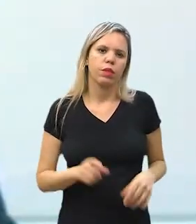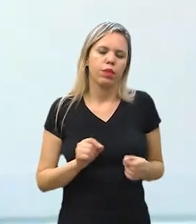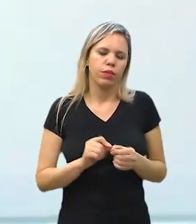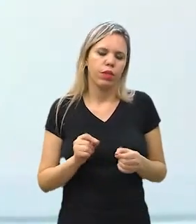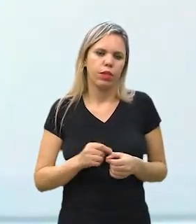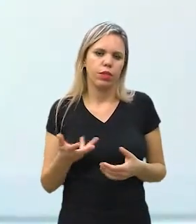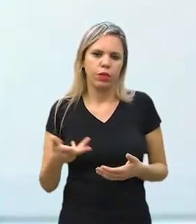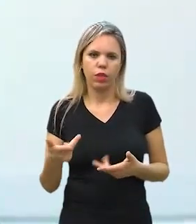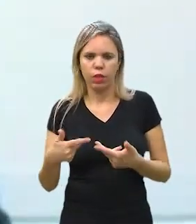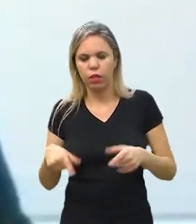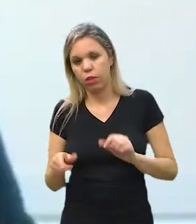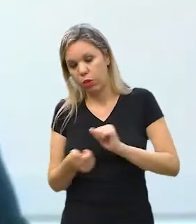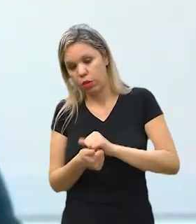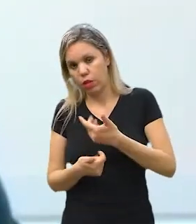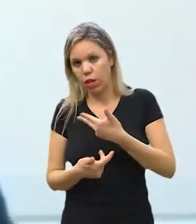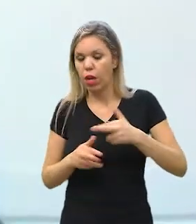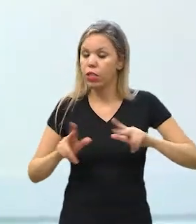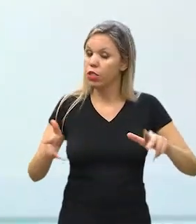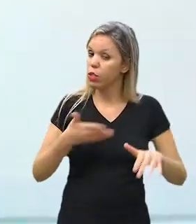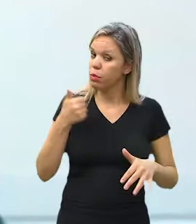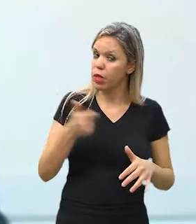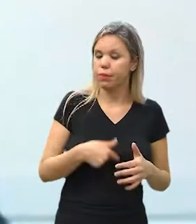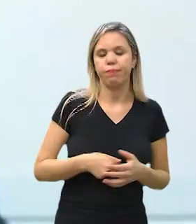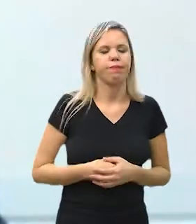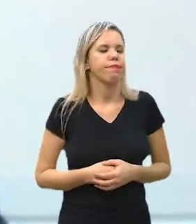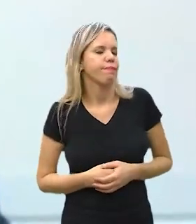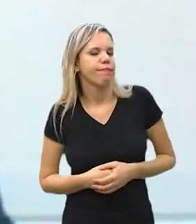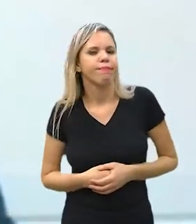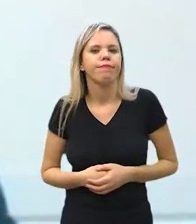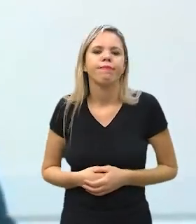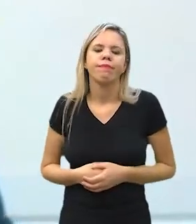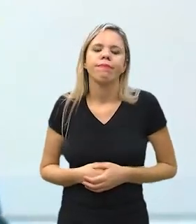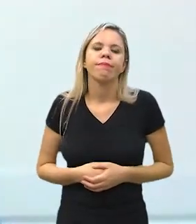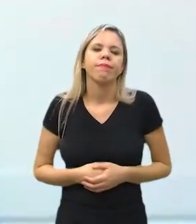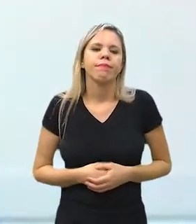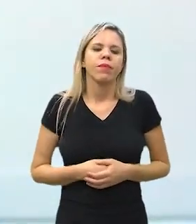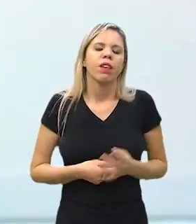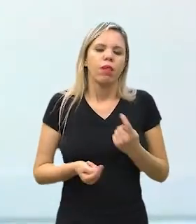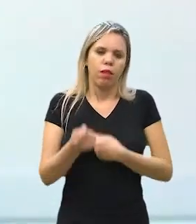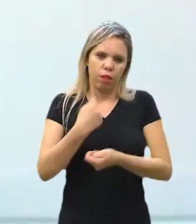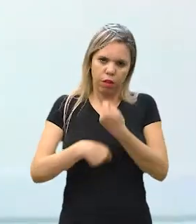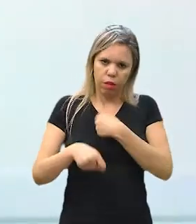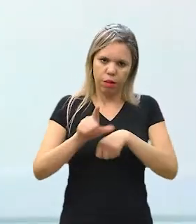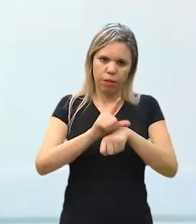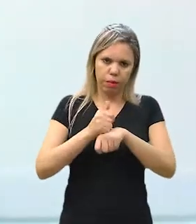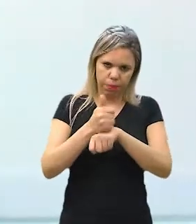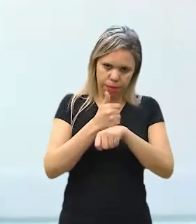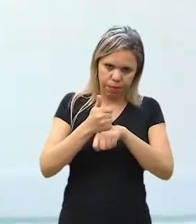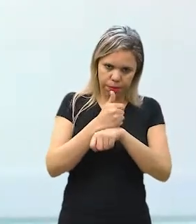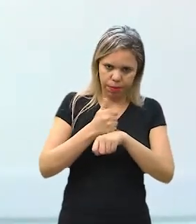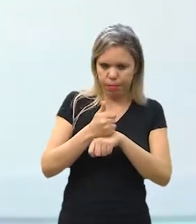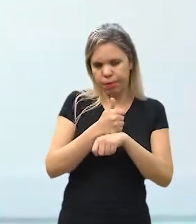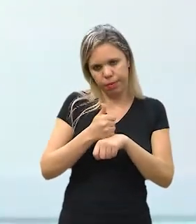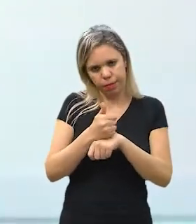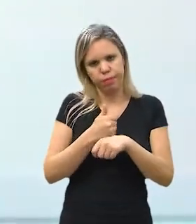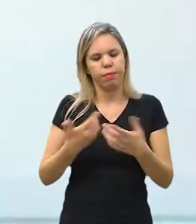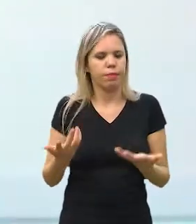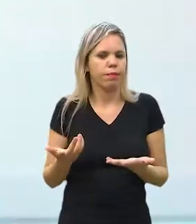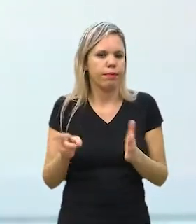tá? Porque você ter velocidade é uma coisa, você ter qualidade é outra. Então, o network trouxe